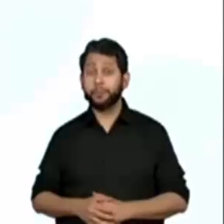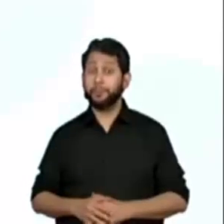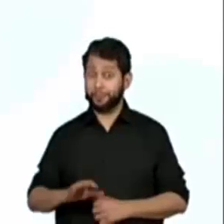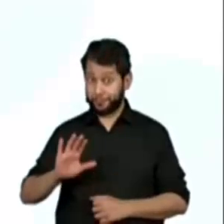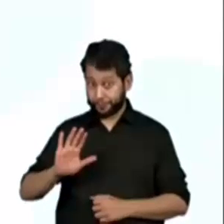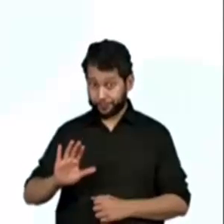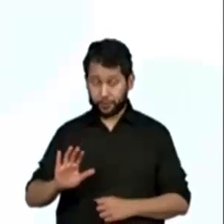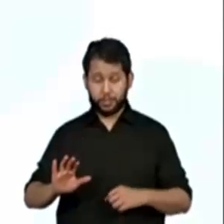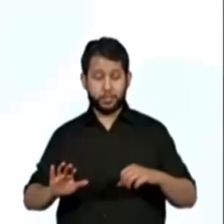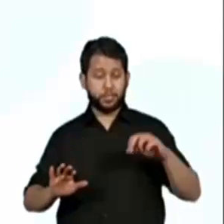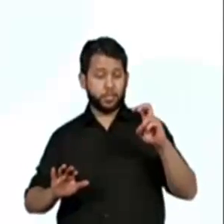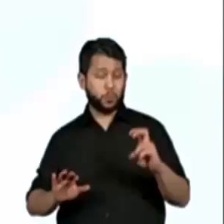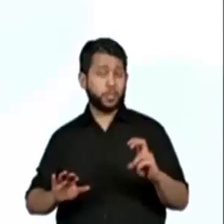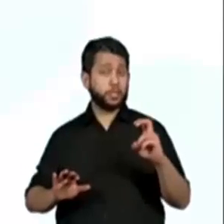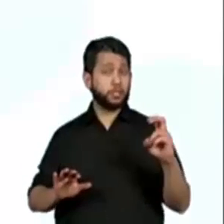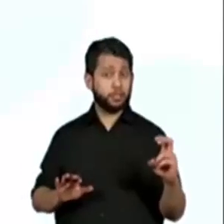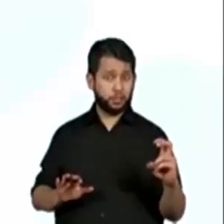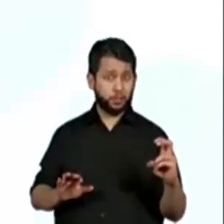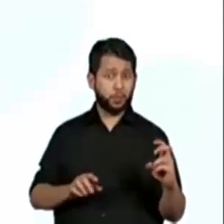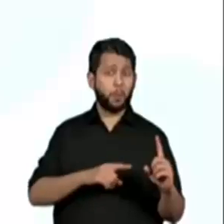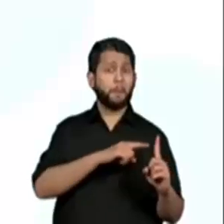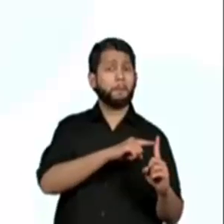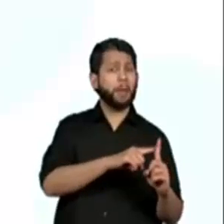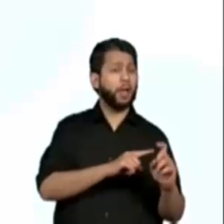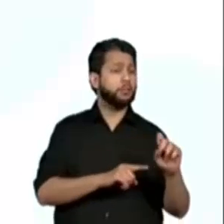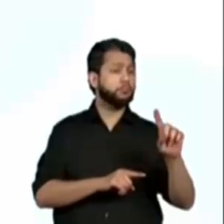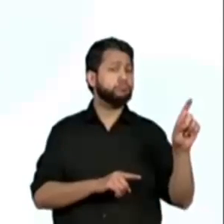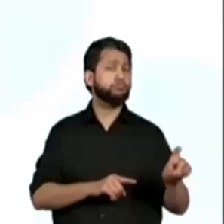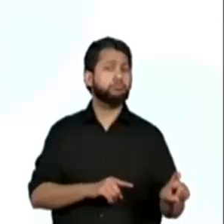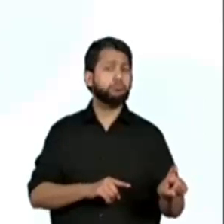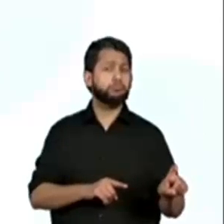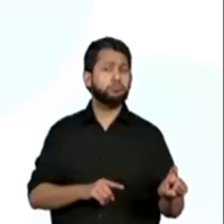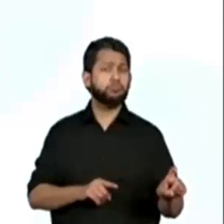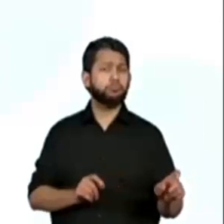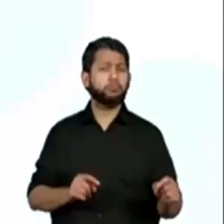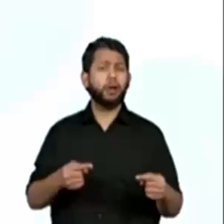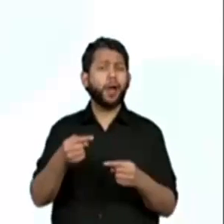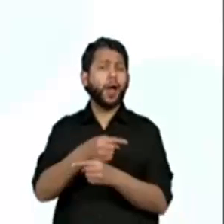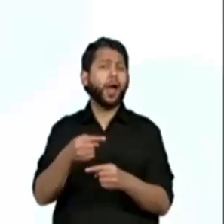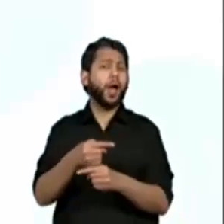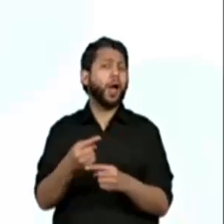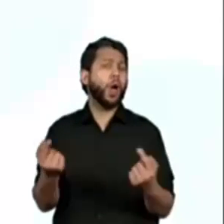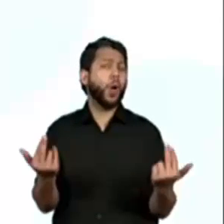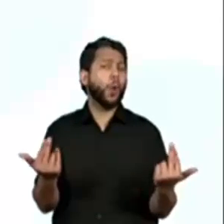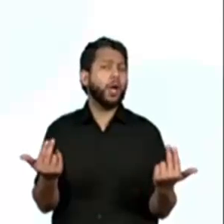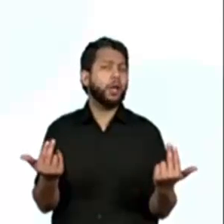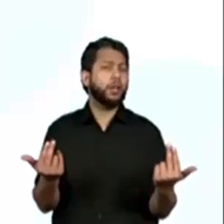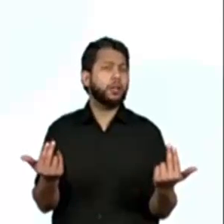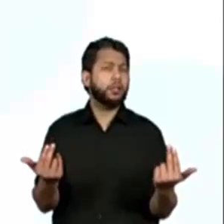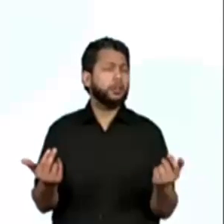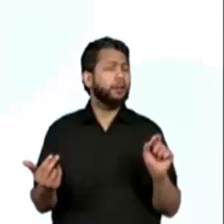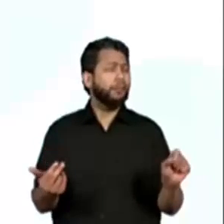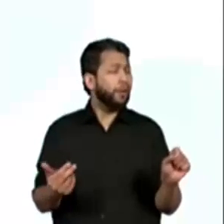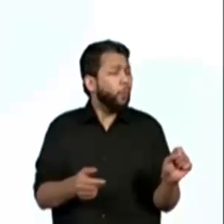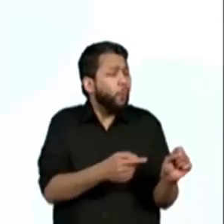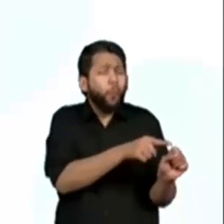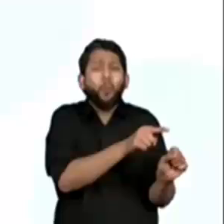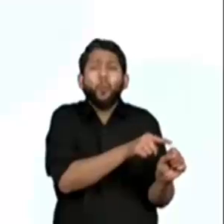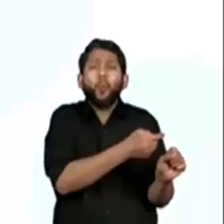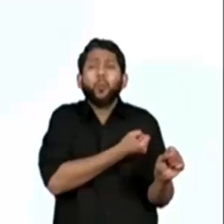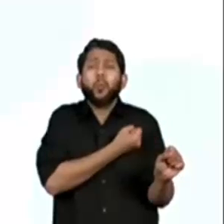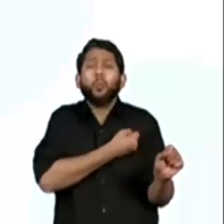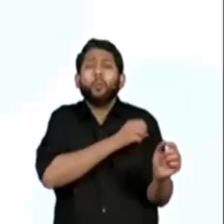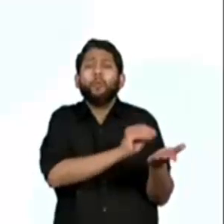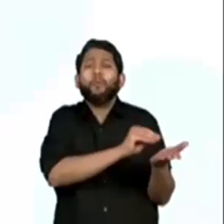a 55 mais um número que ele não me dá. Ele não me dá esse número.